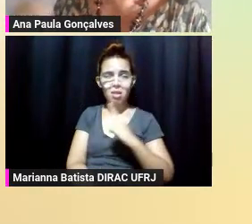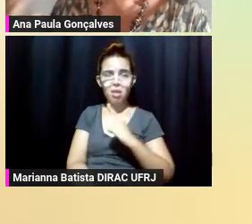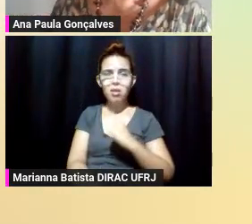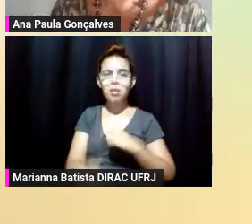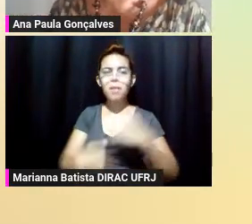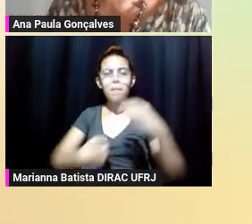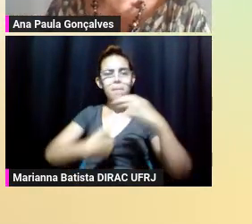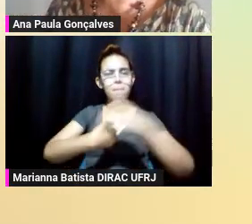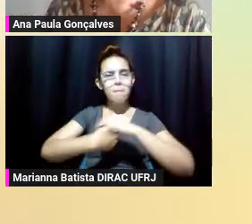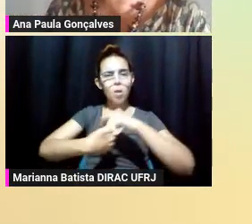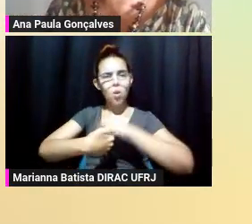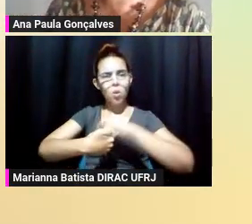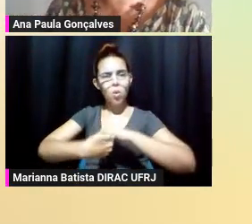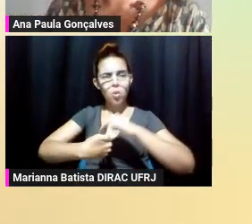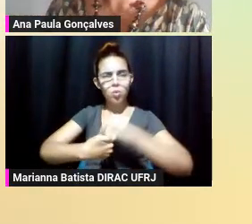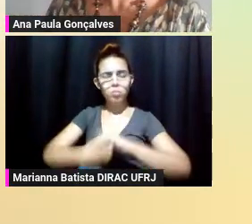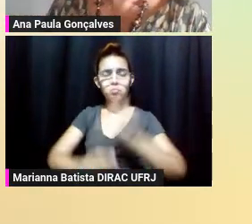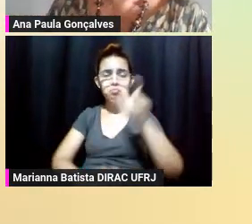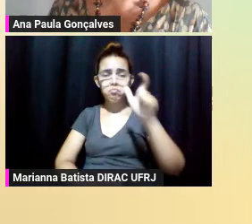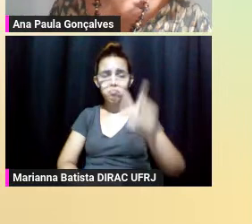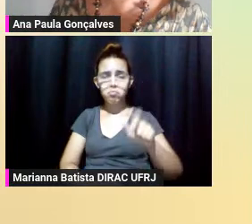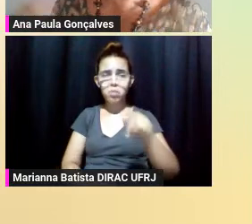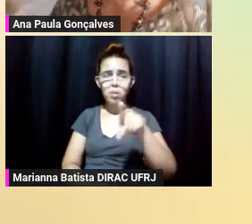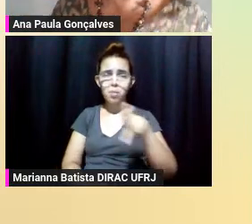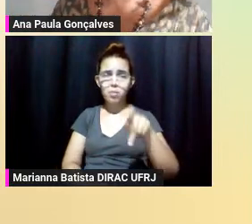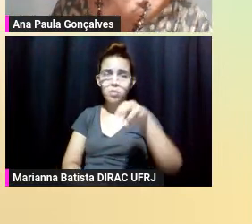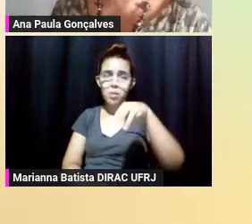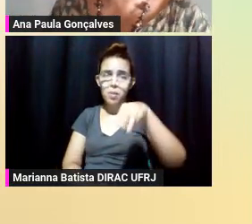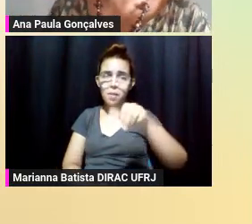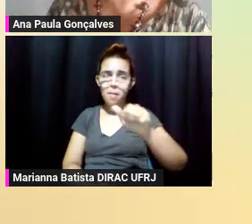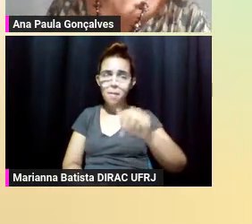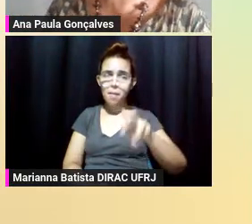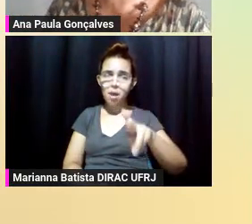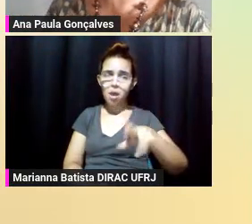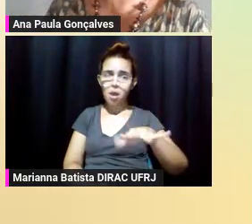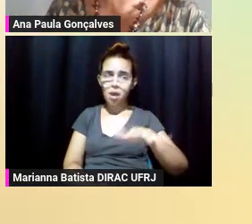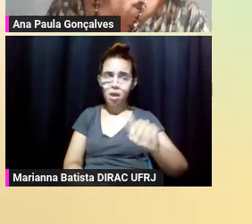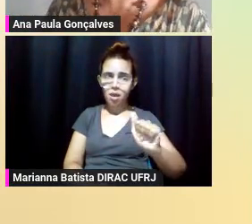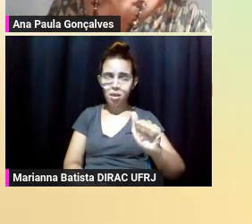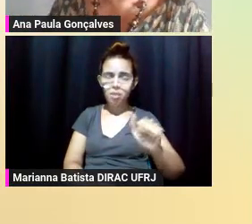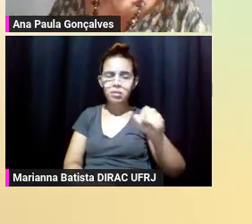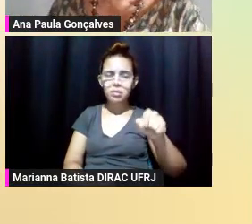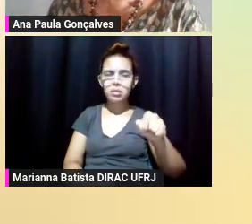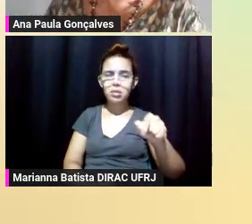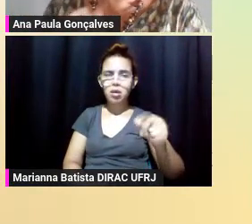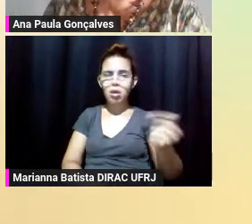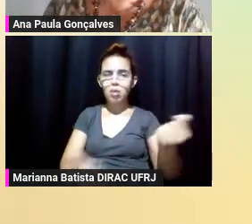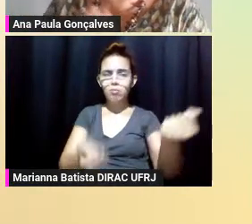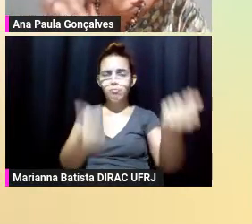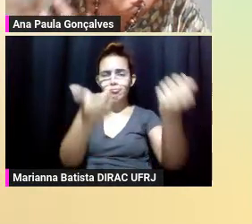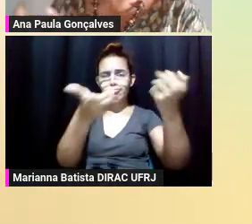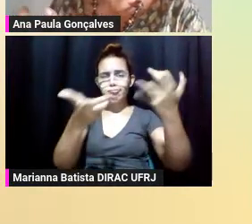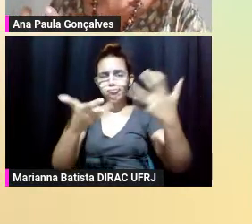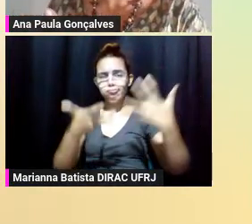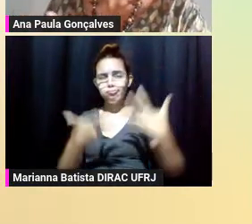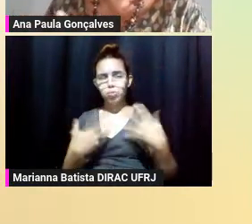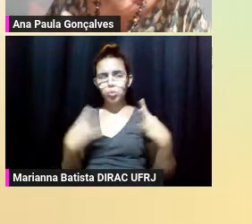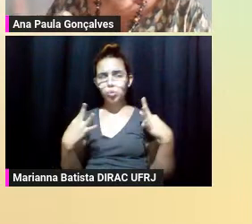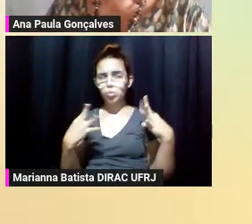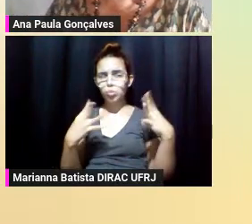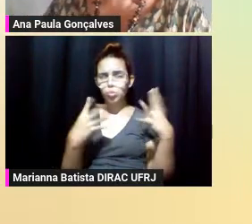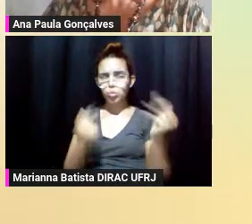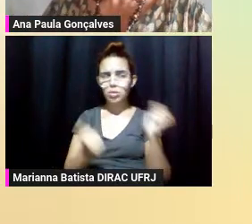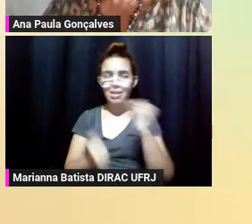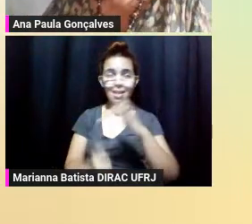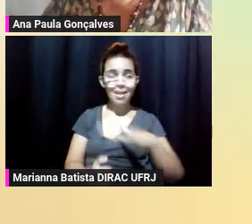é a professora Maria Antonieta Pirroni, que desconstruiu na minha cabeça toda a ideia de que a área de licenciatura